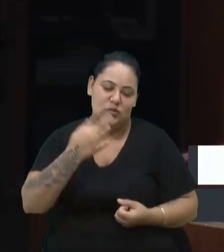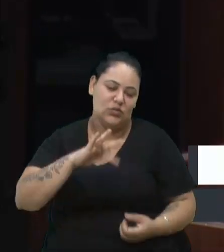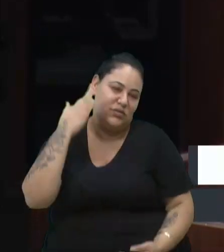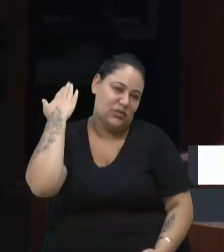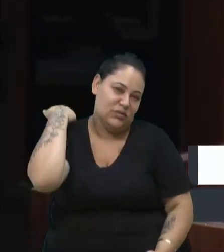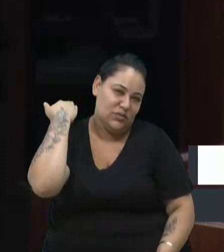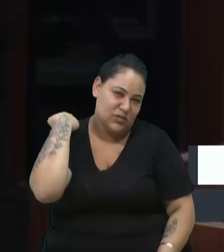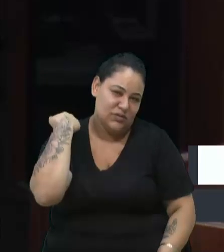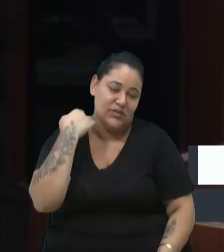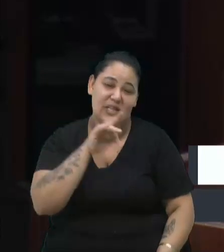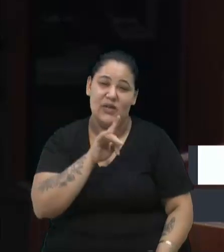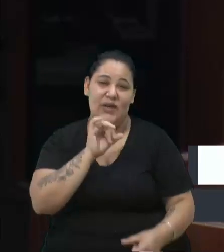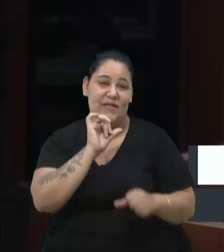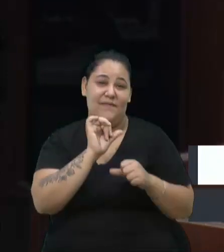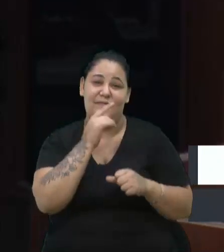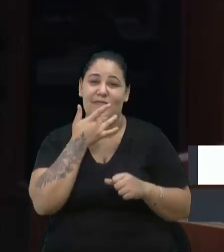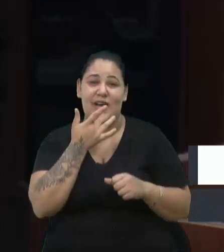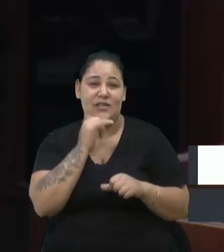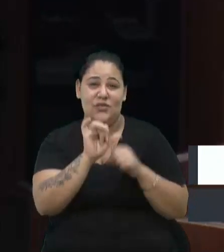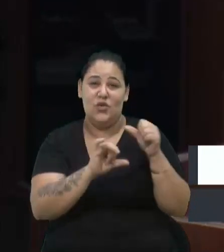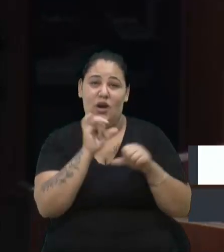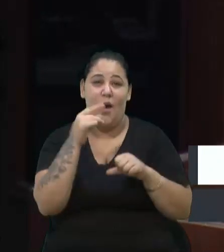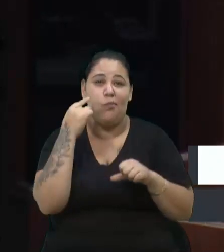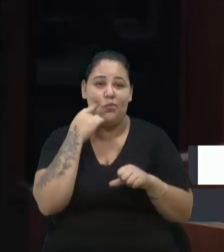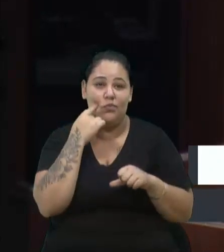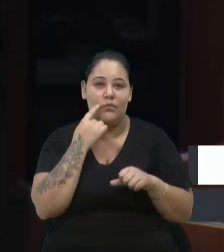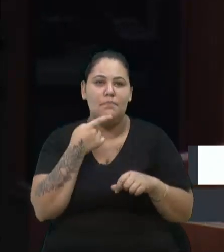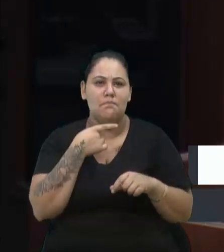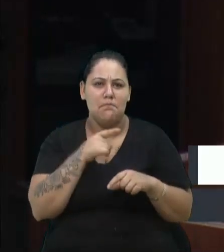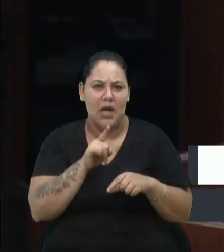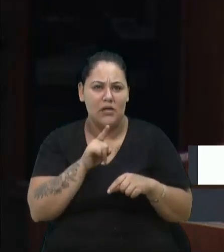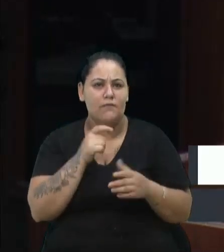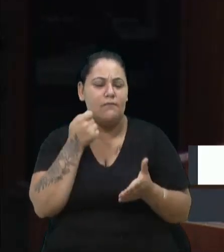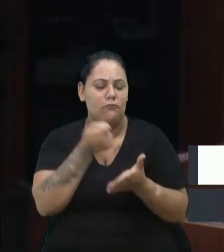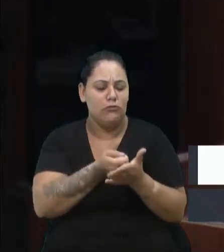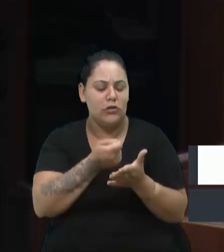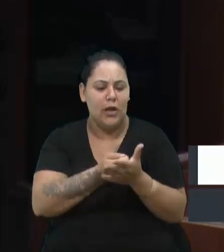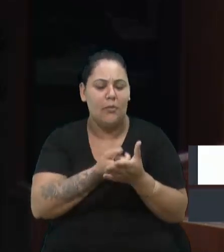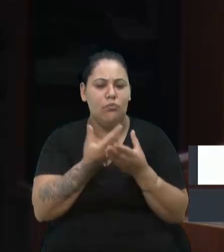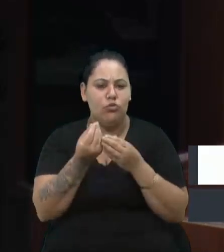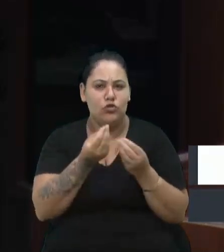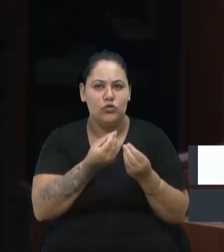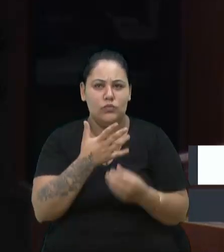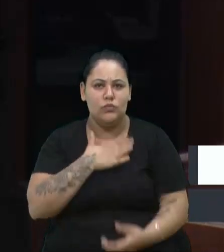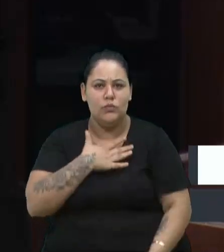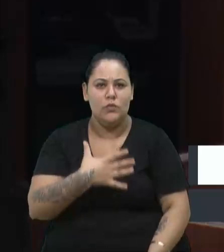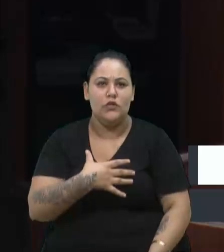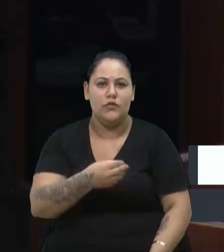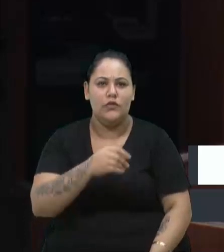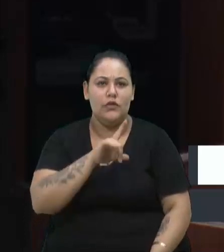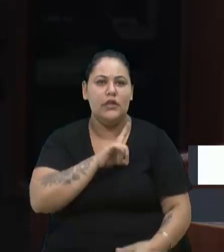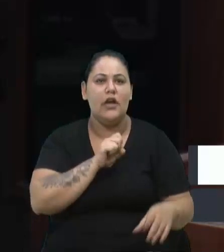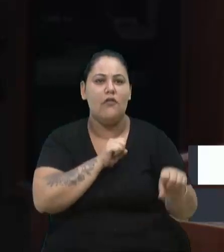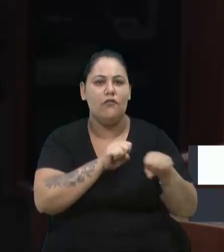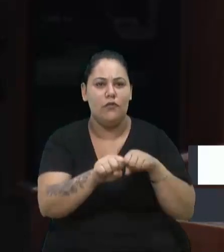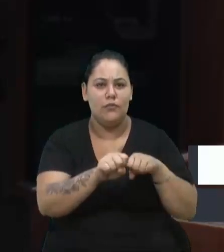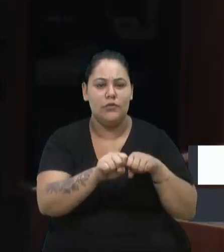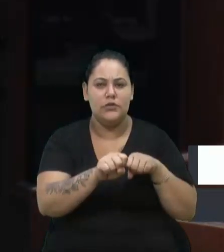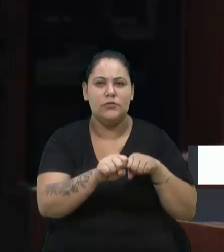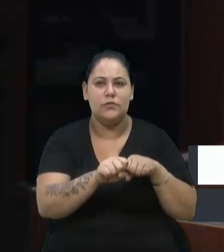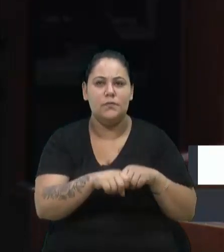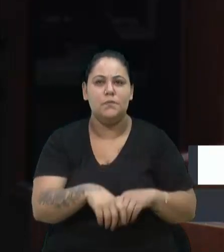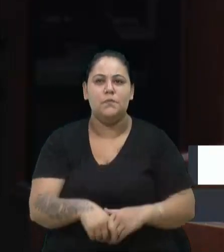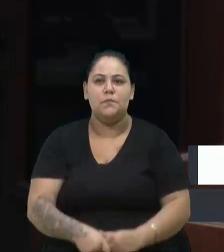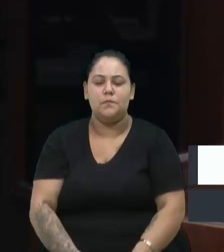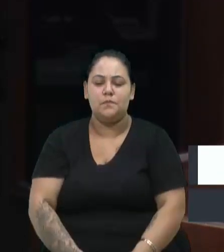etc. Mas eu vou lutar muito para que meus filhos tenham a formatura, tenham uma